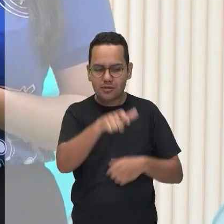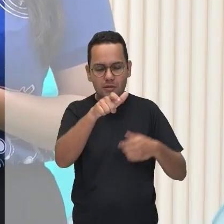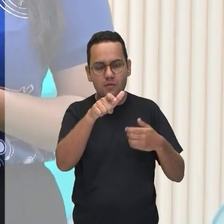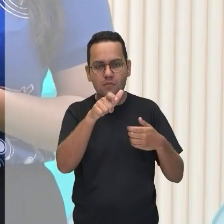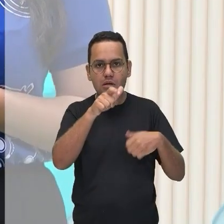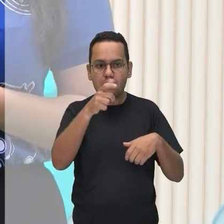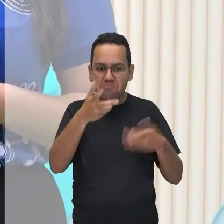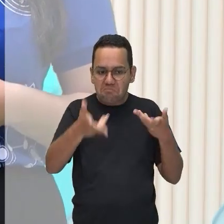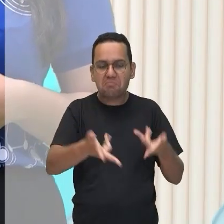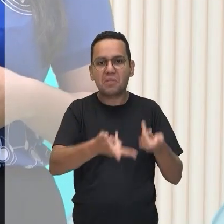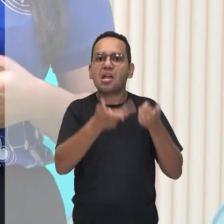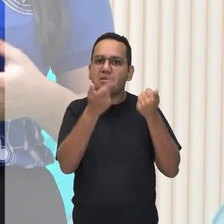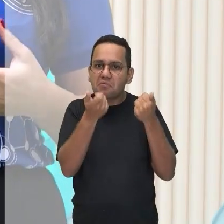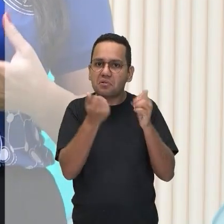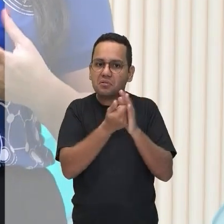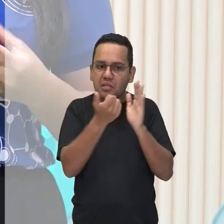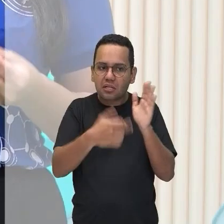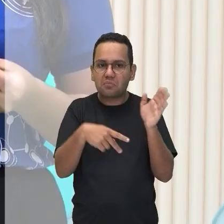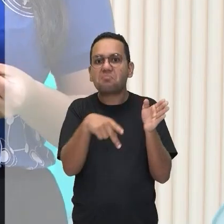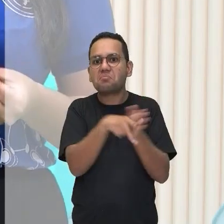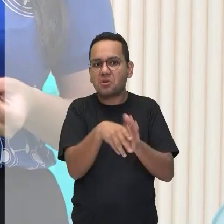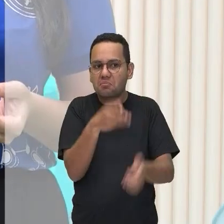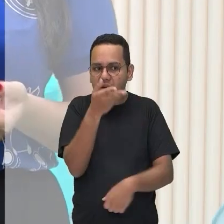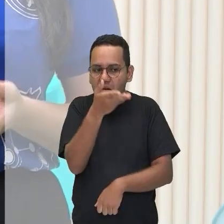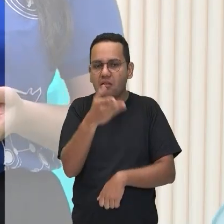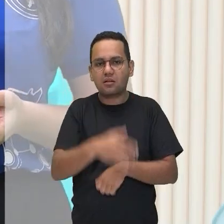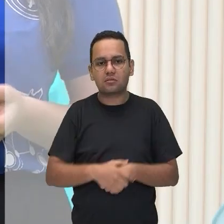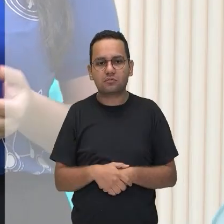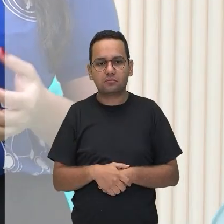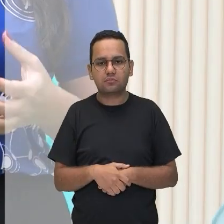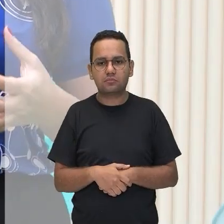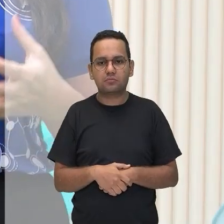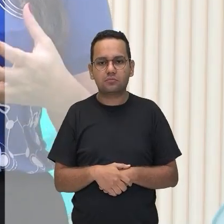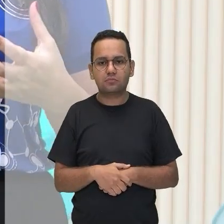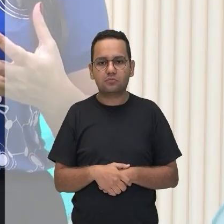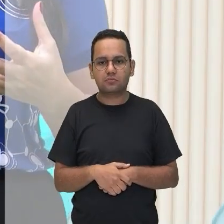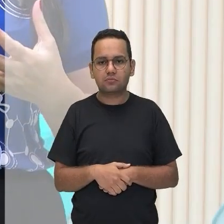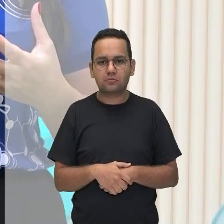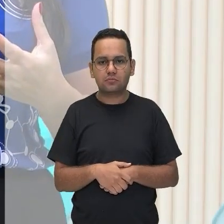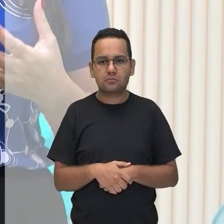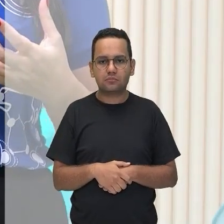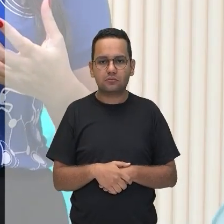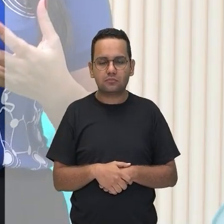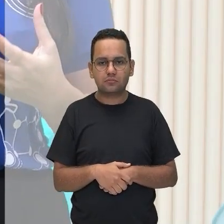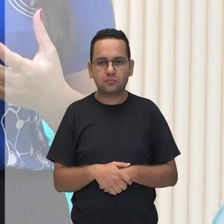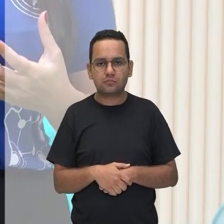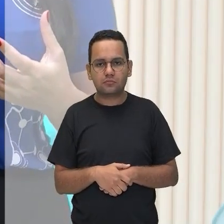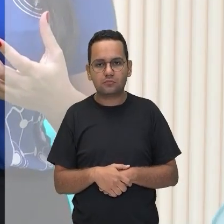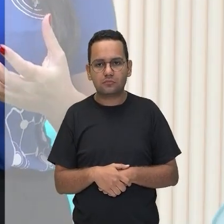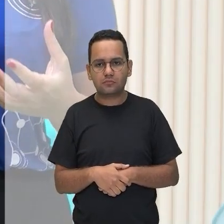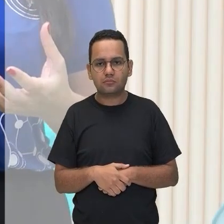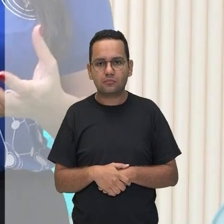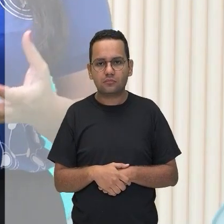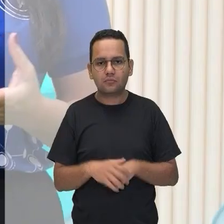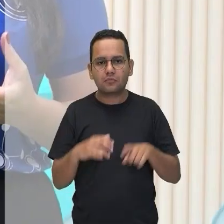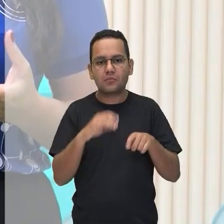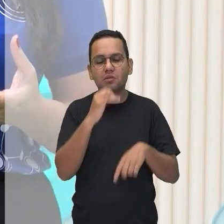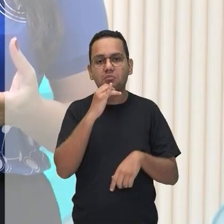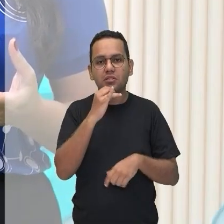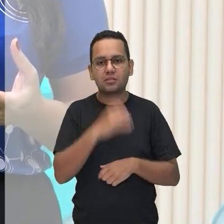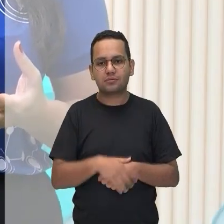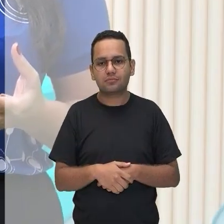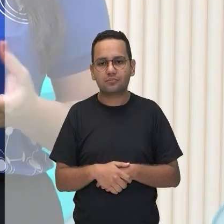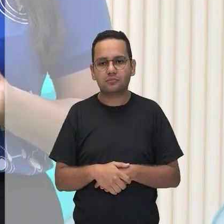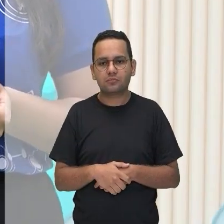condição física, né, é um fator que pode interferir, ou seja, pode fazer com que a pessoa não consiga realizar